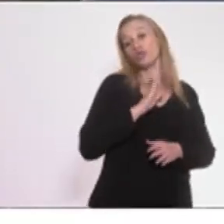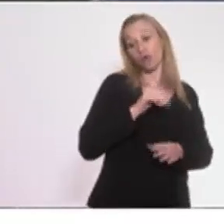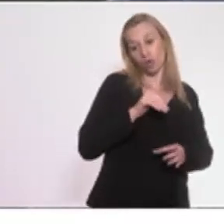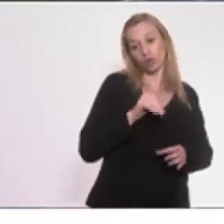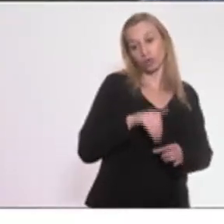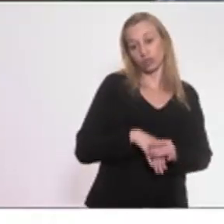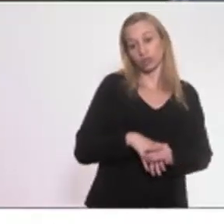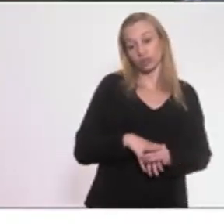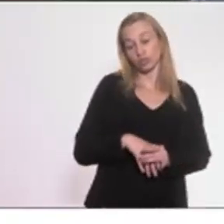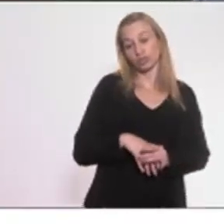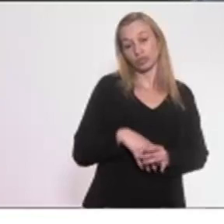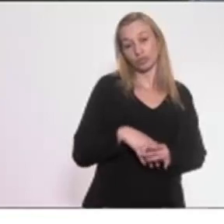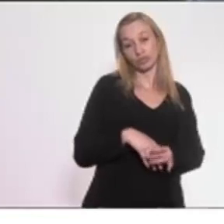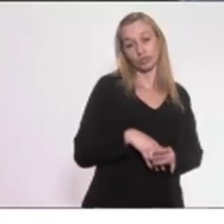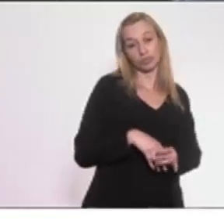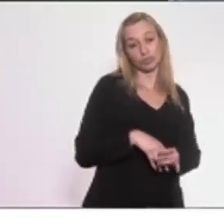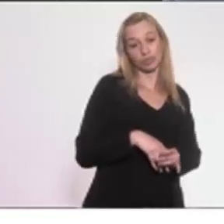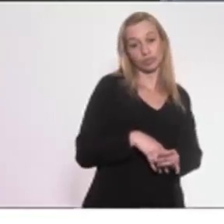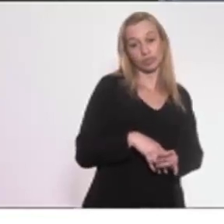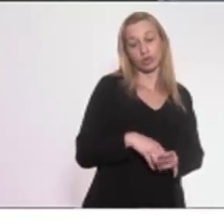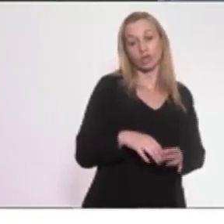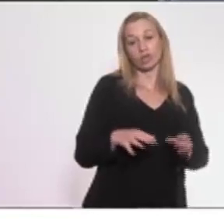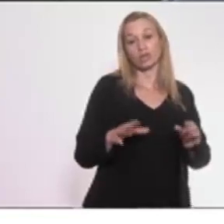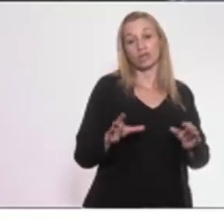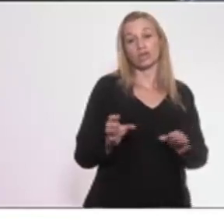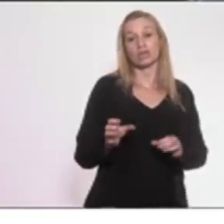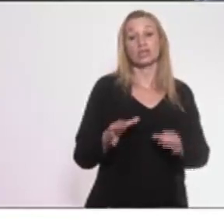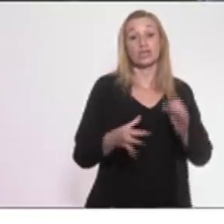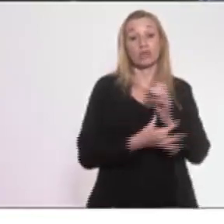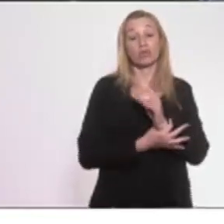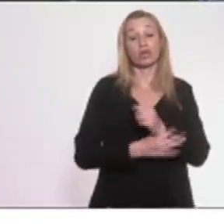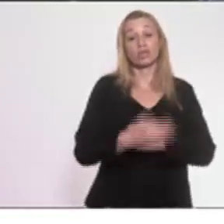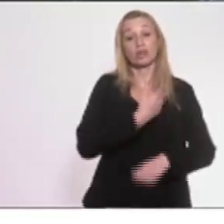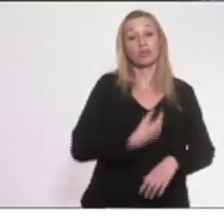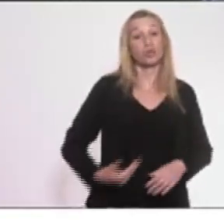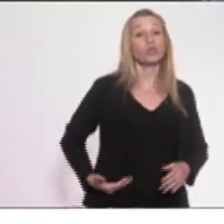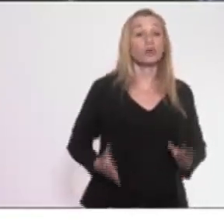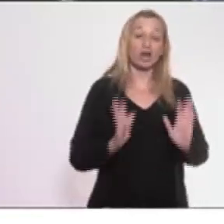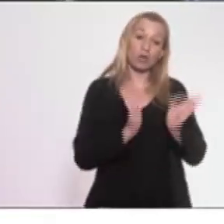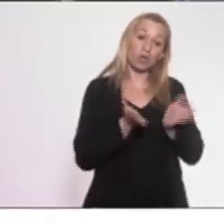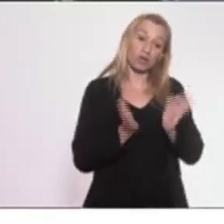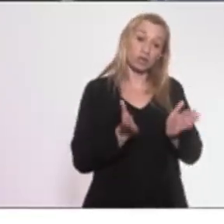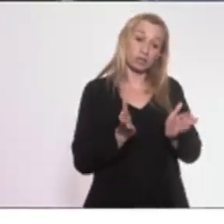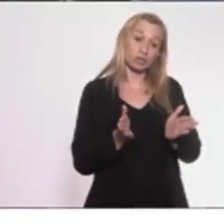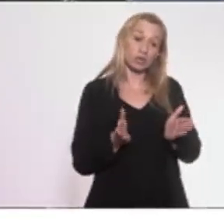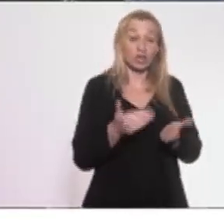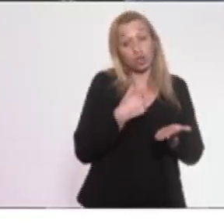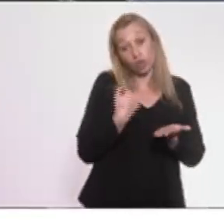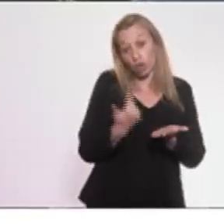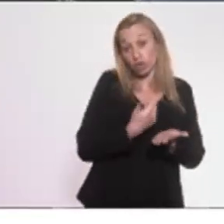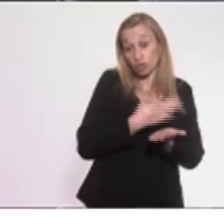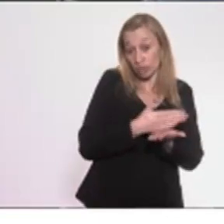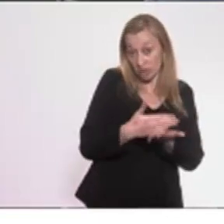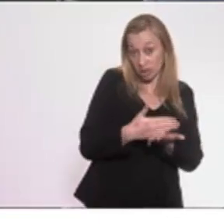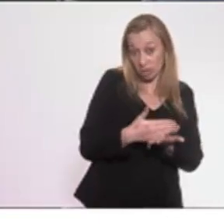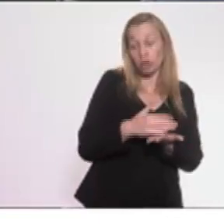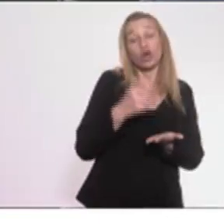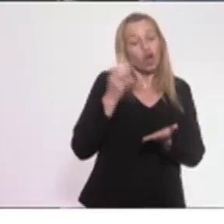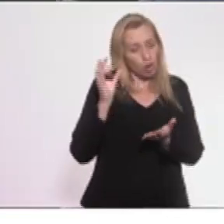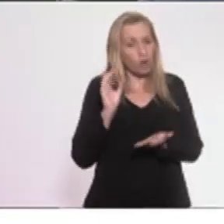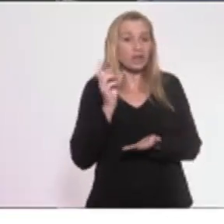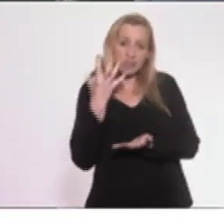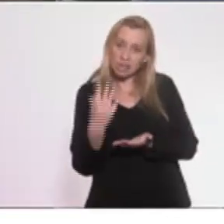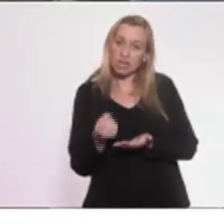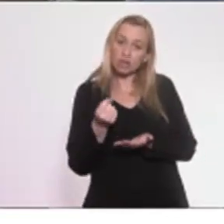não vou acolher as emendas da Comissão de Segurança Pública agora, porque não foi esse o que nós começamos. Eu concordo com o projeto do